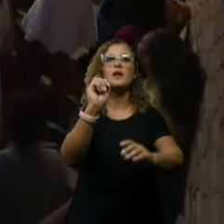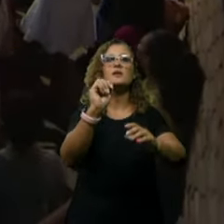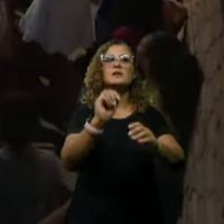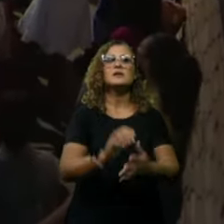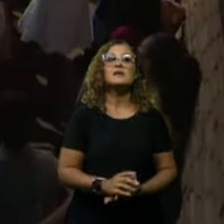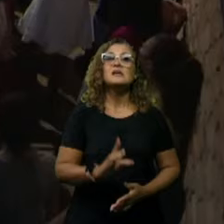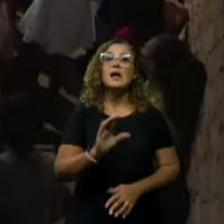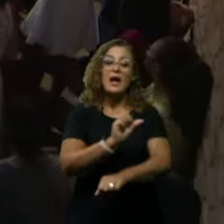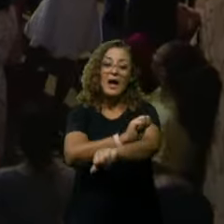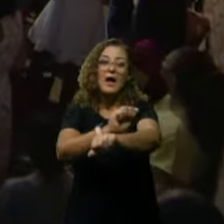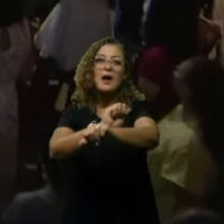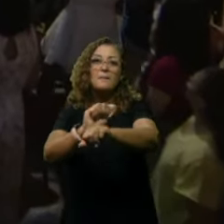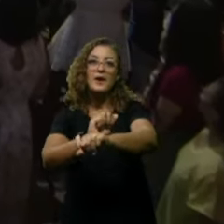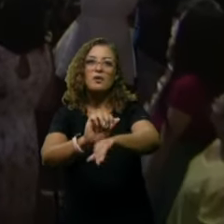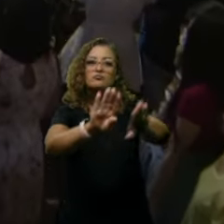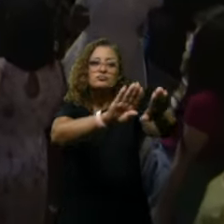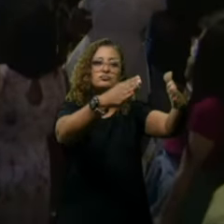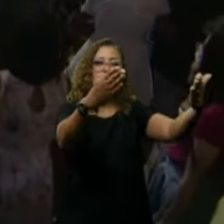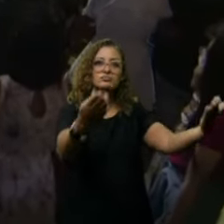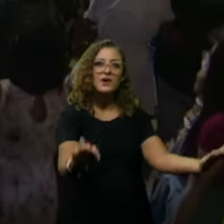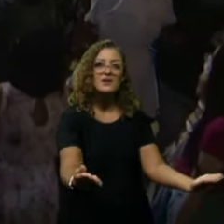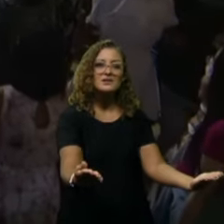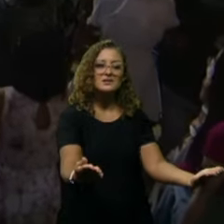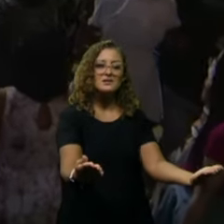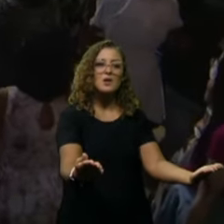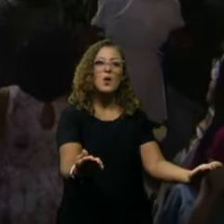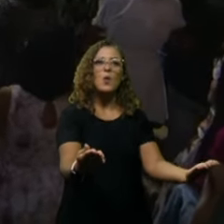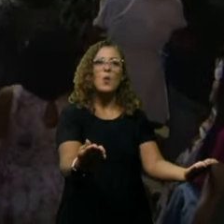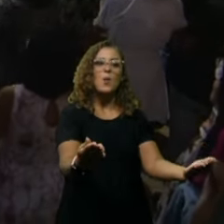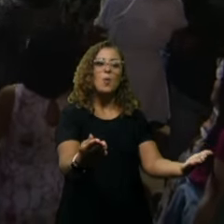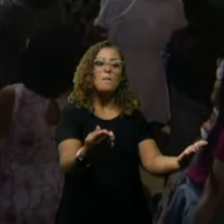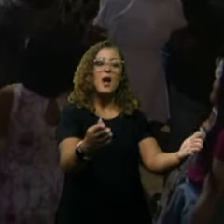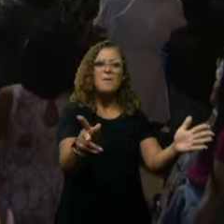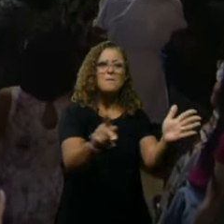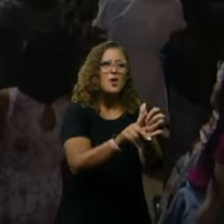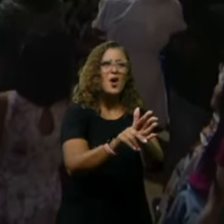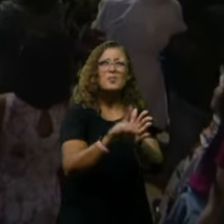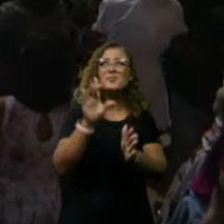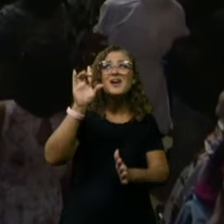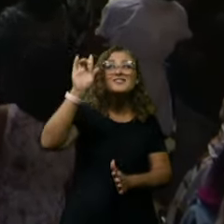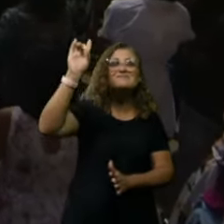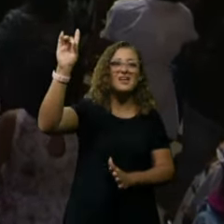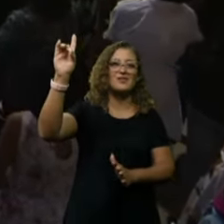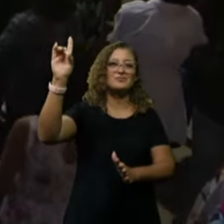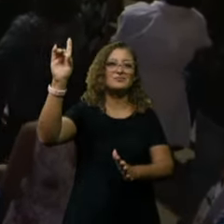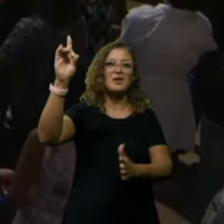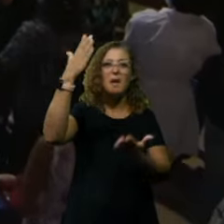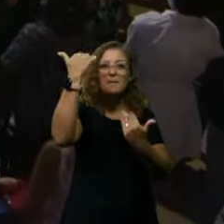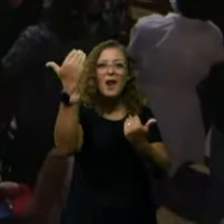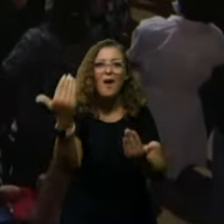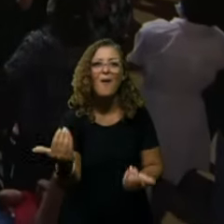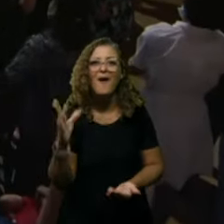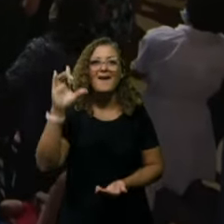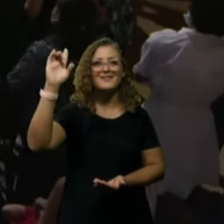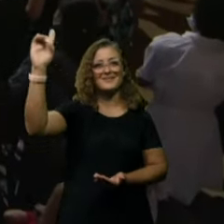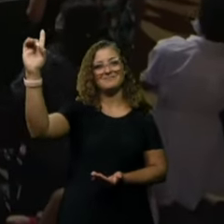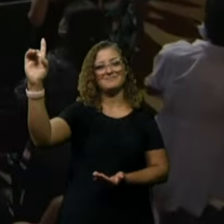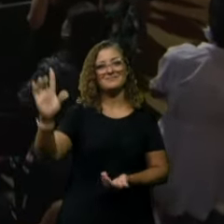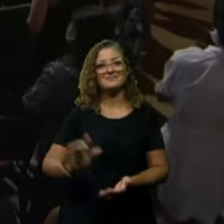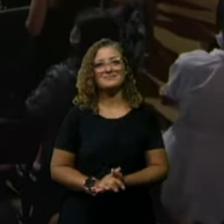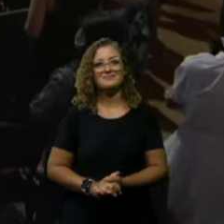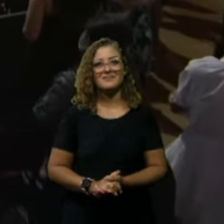Abraão ali ou alta a ideia Inicial era ficar